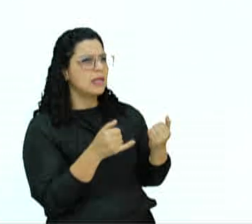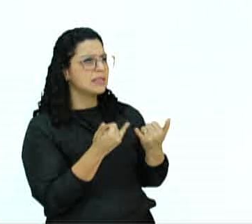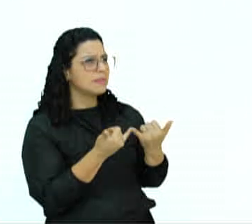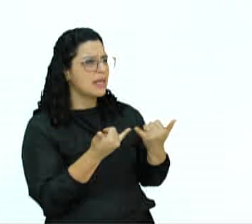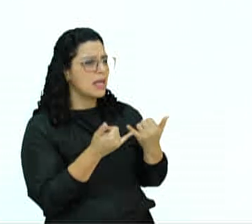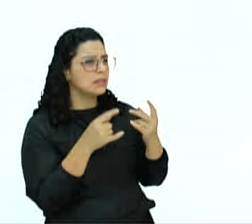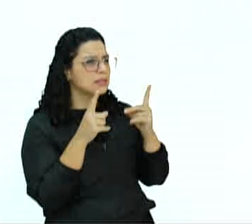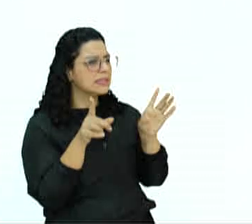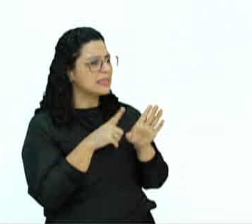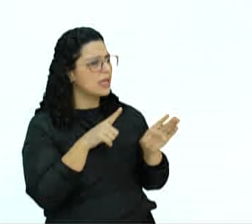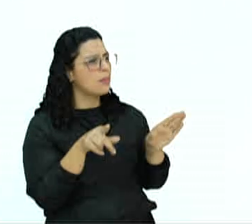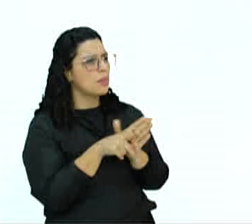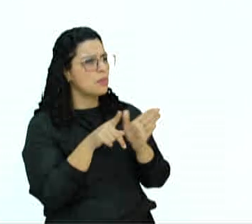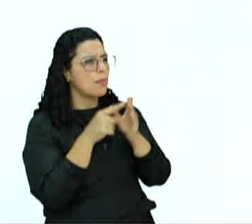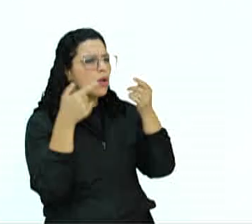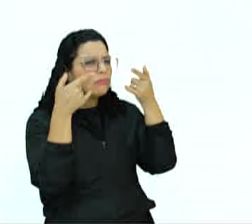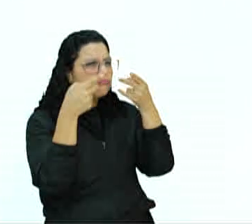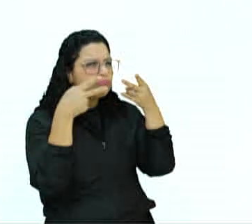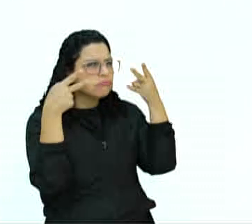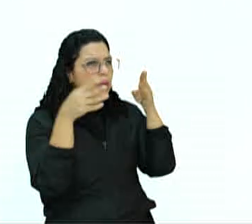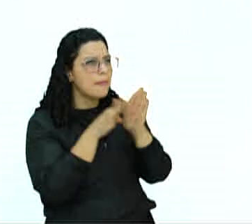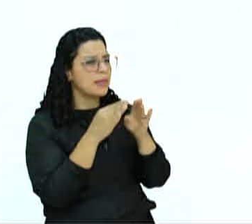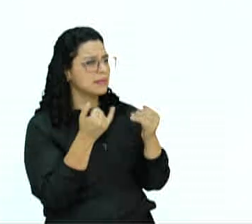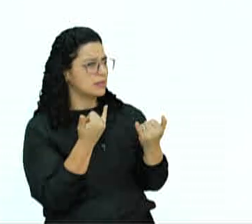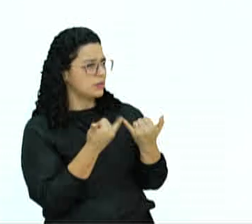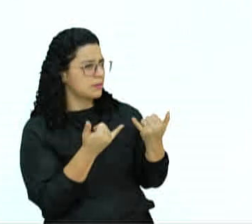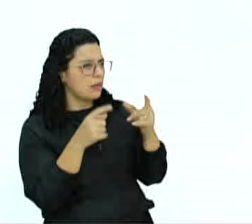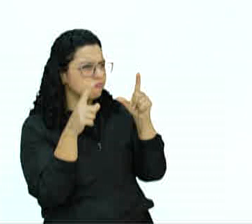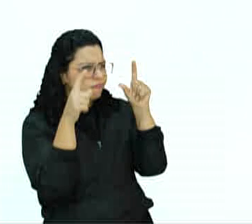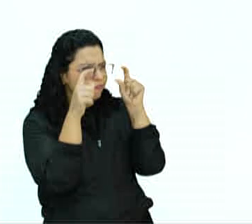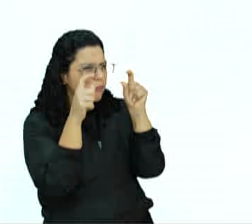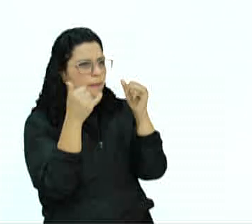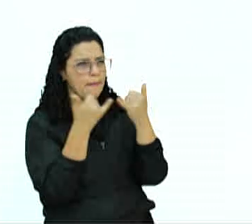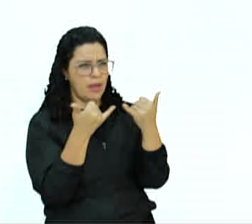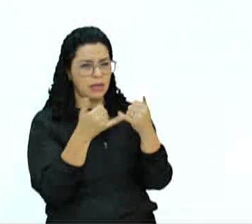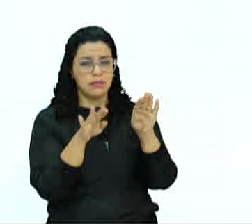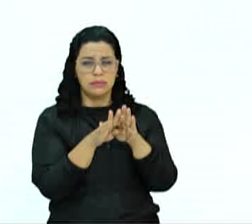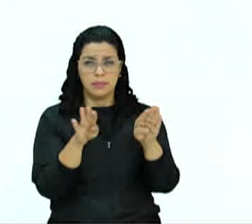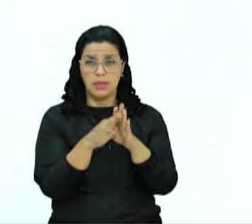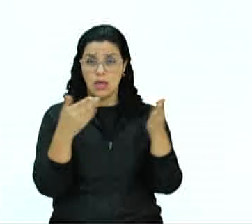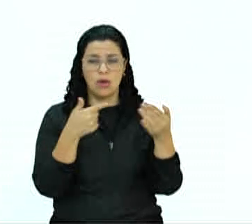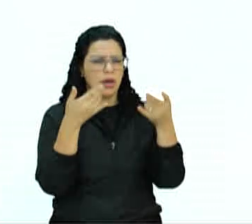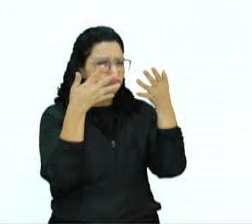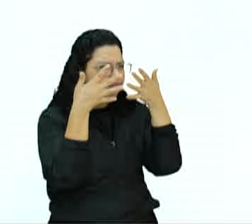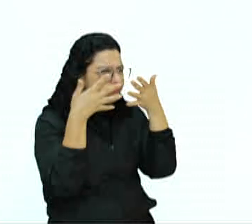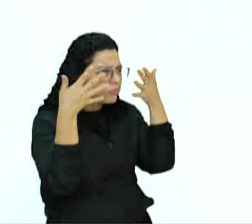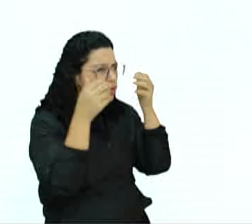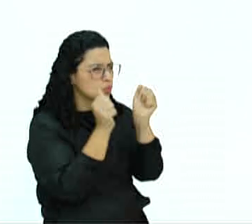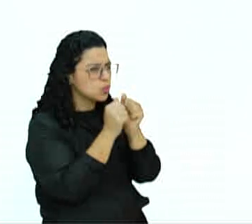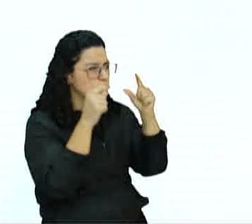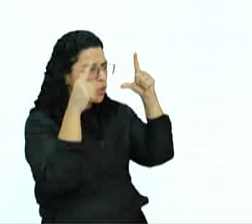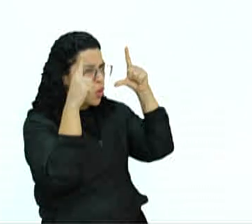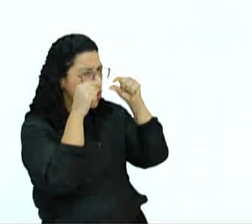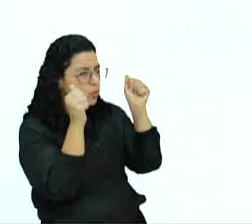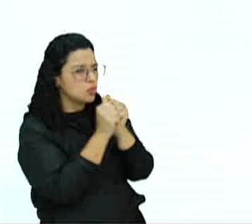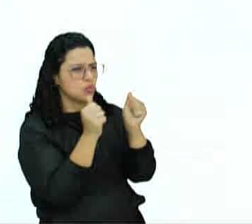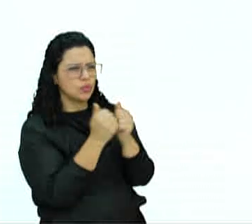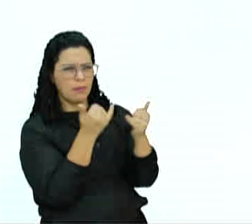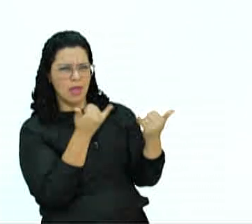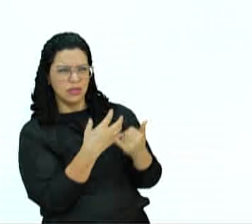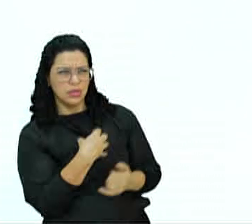se formando em redor dos seus olhos ligeiramente apertados. Os leques de rugas se aprofundaram numa expressão